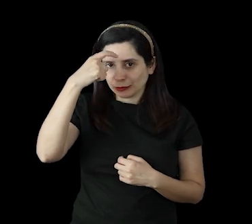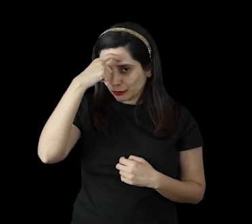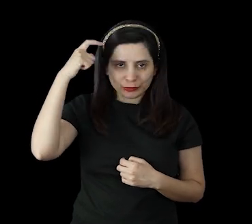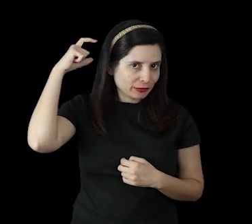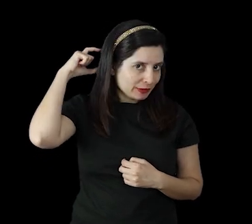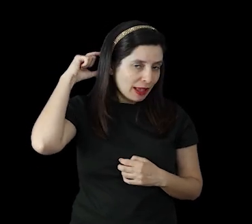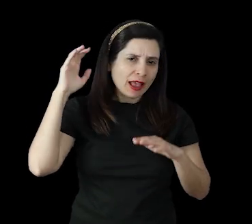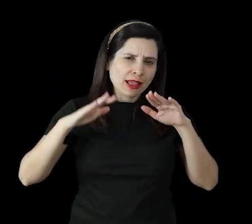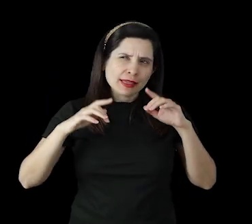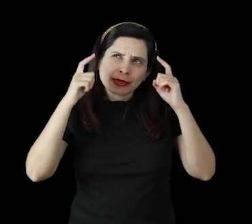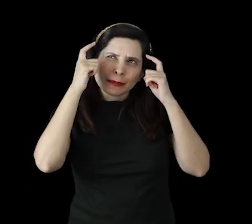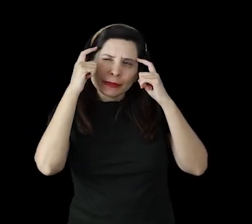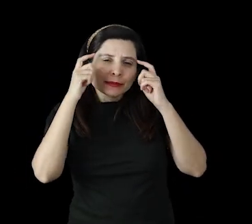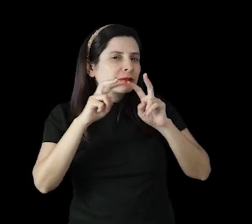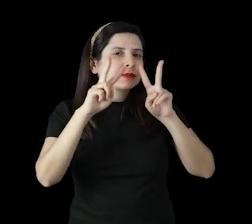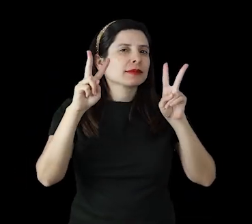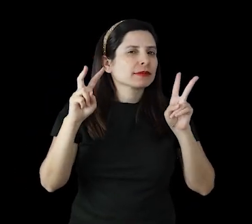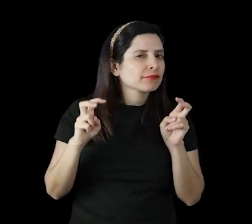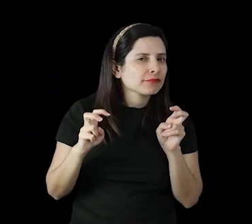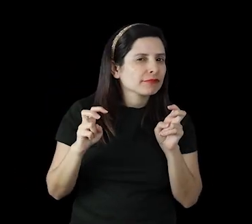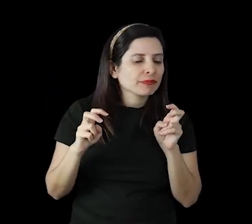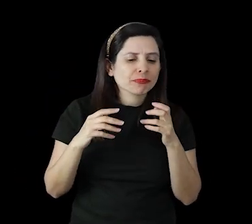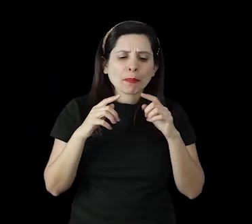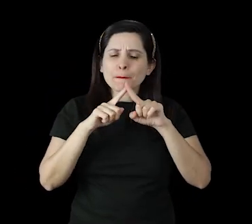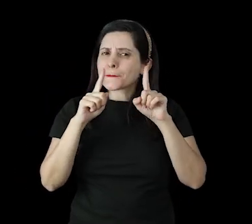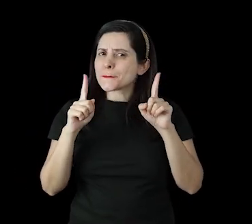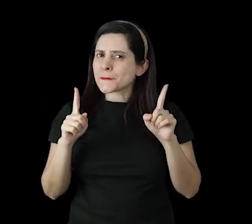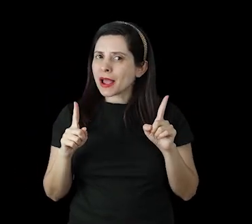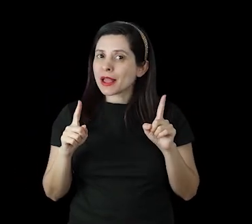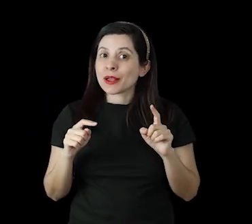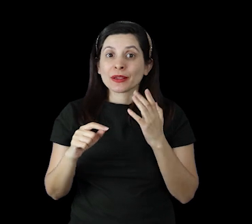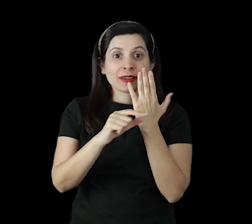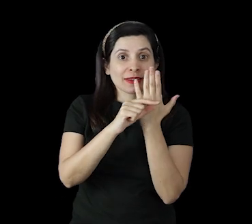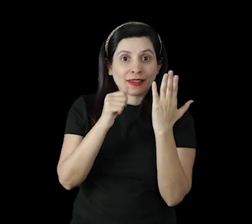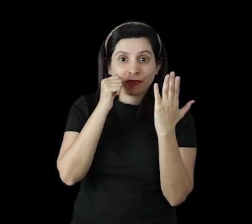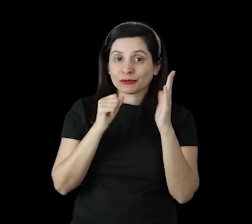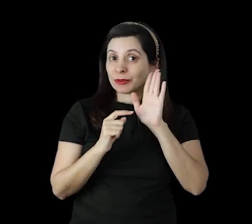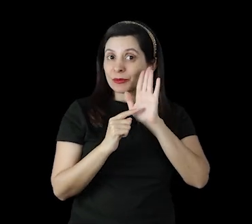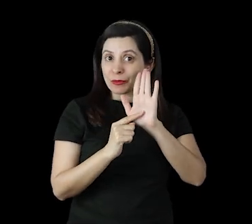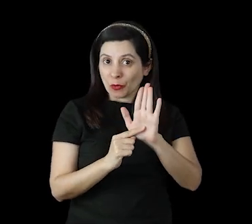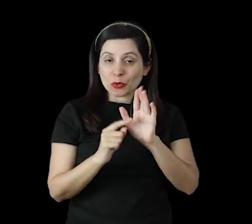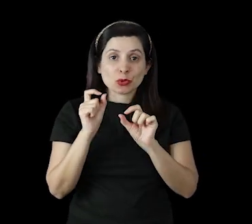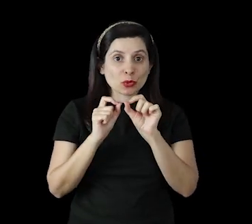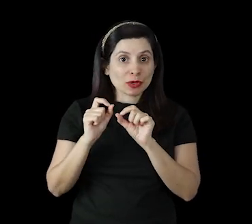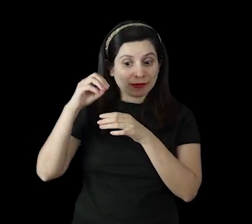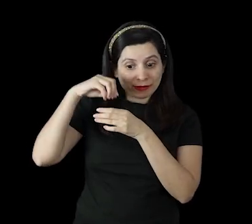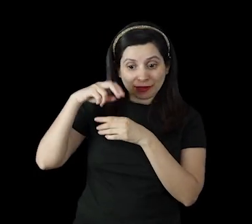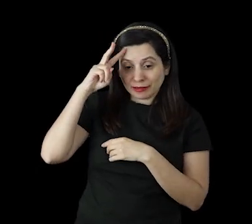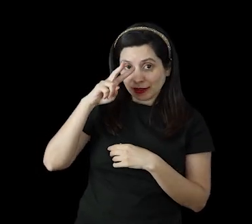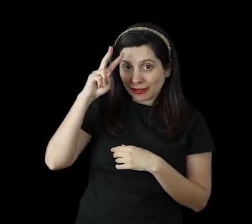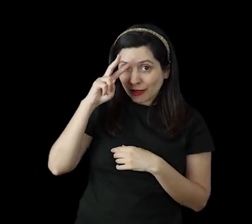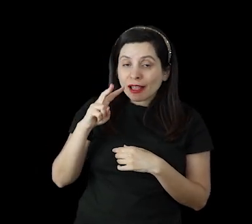em temática, está pensando em assunto, mas o que ela vai trazer é que, no fundo, a história é sobre